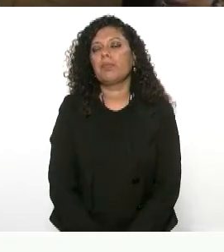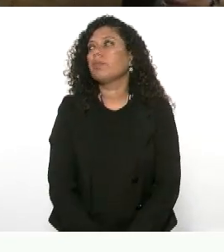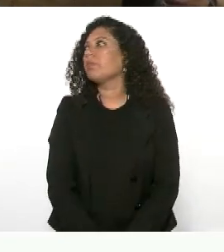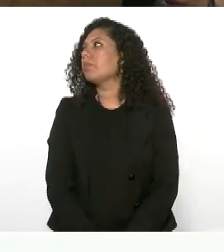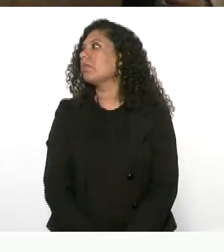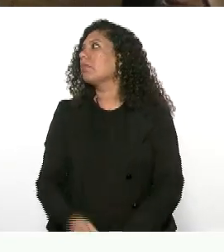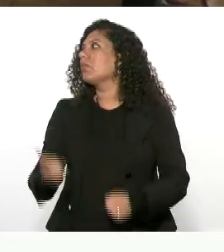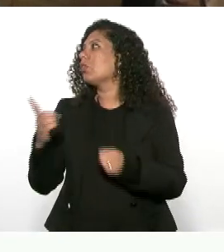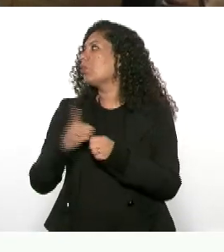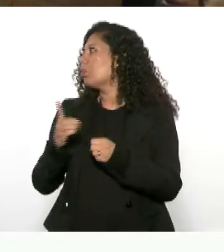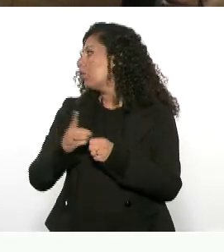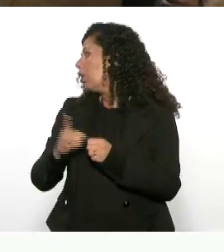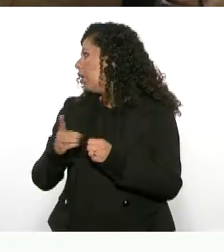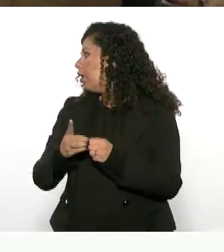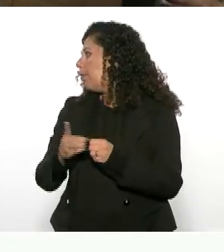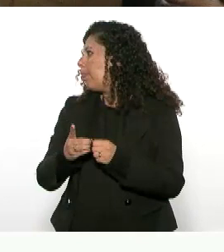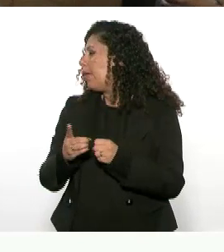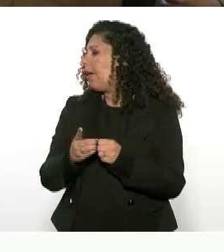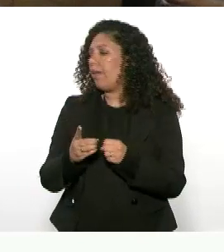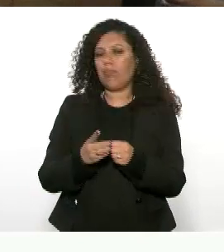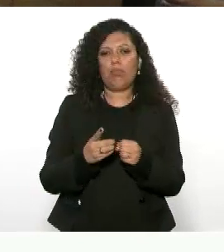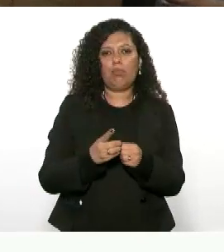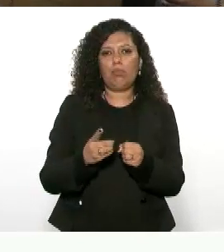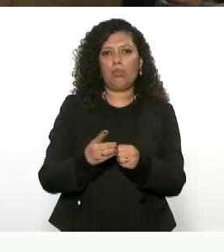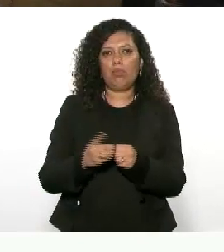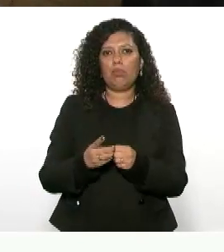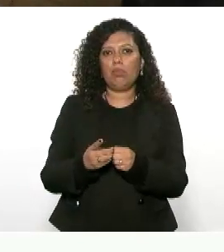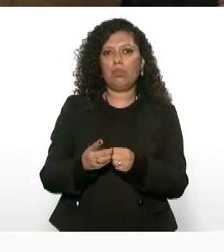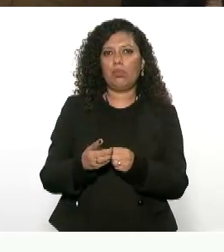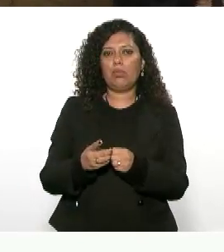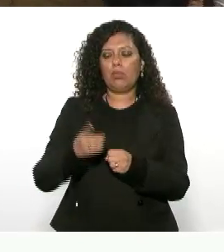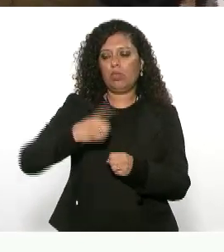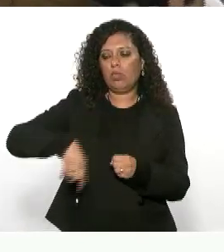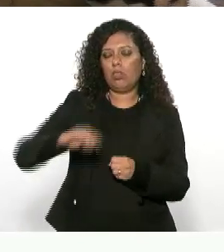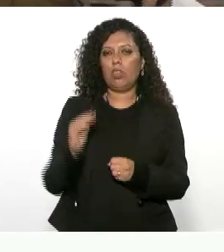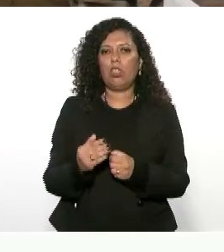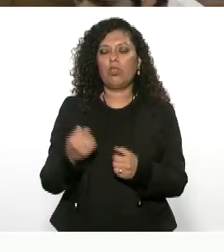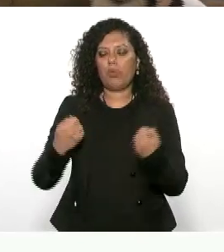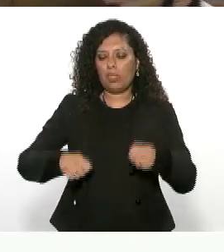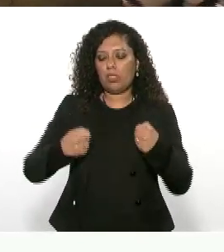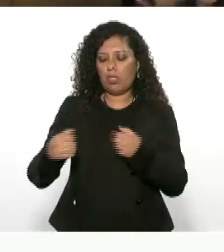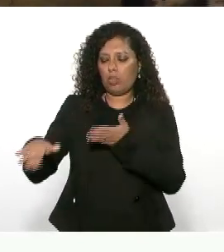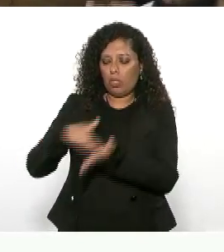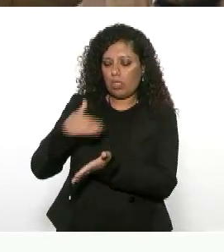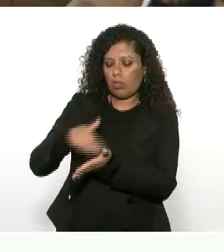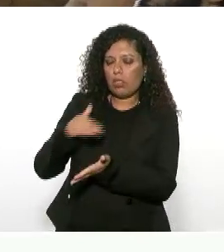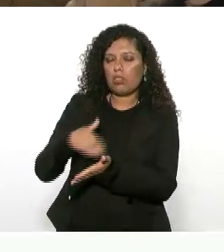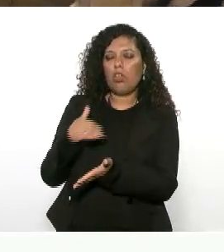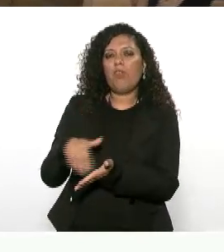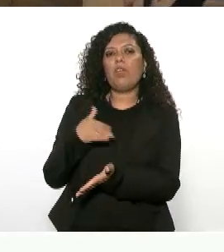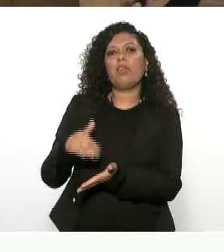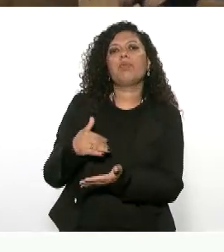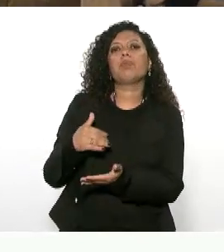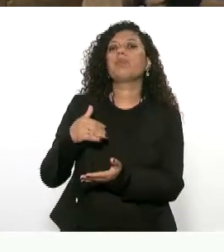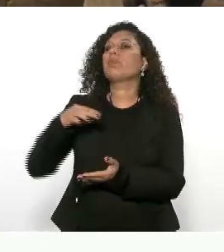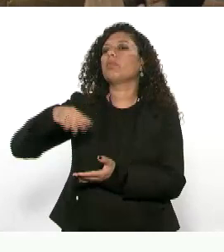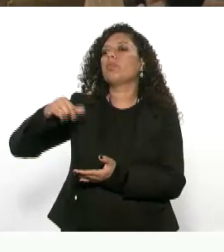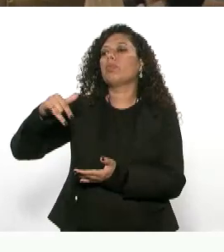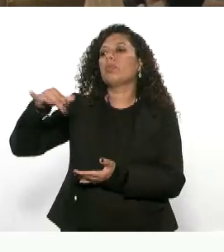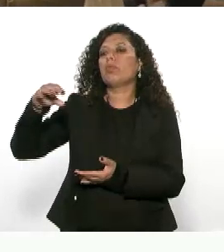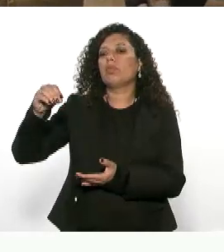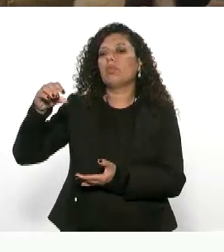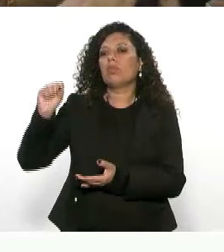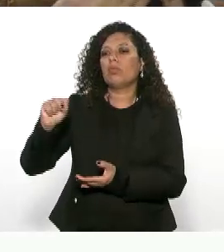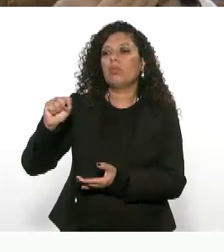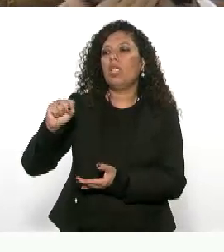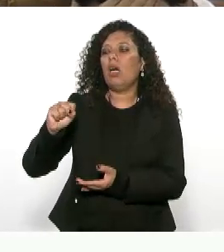queria fazer uma observação? Só responder que nós conversamos com o secretário Marcos Vinícius, e